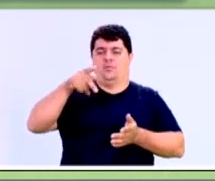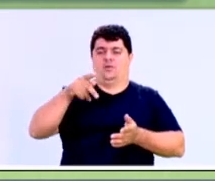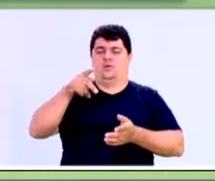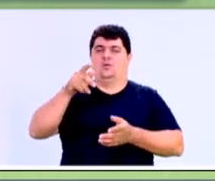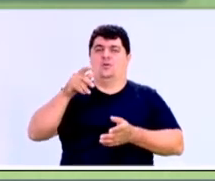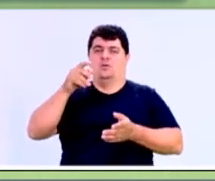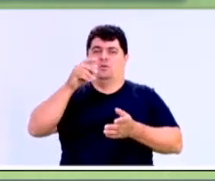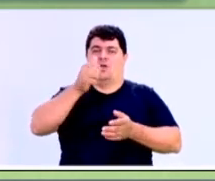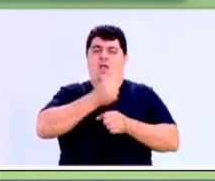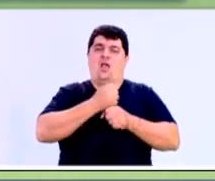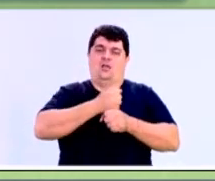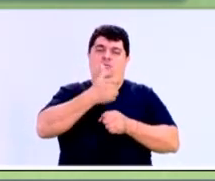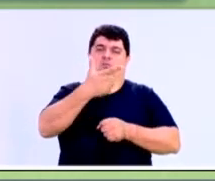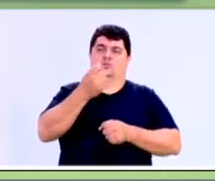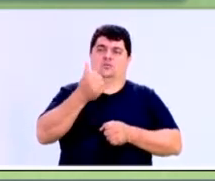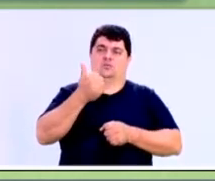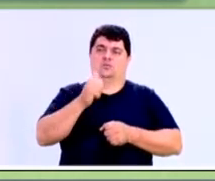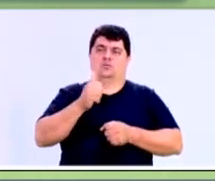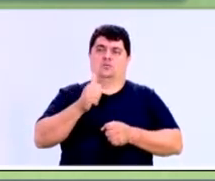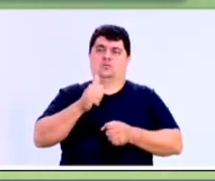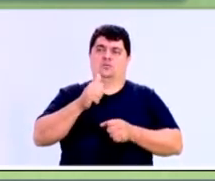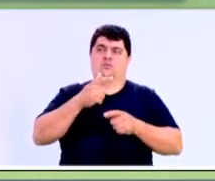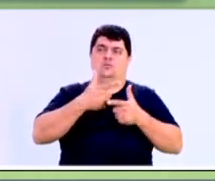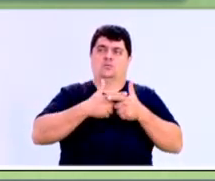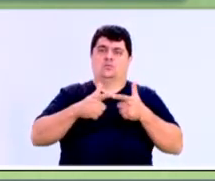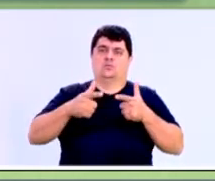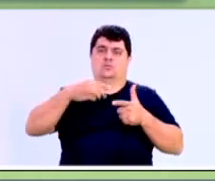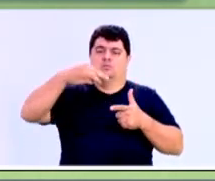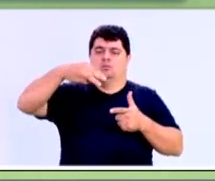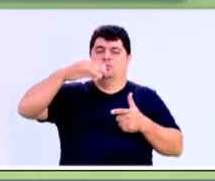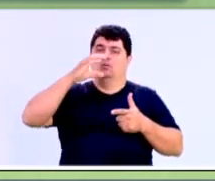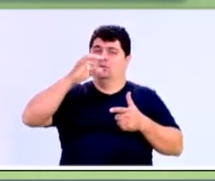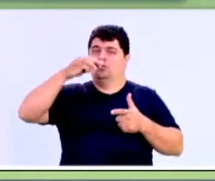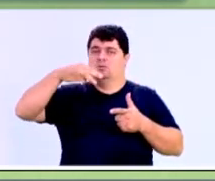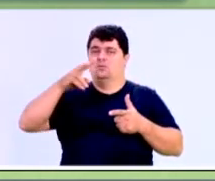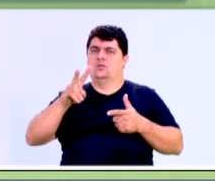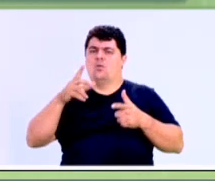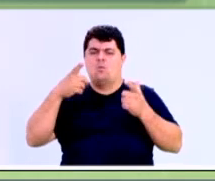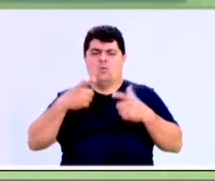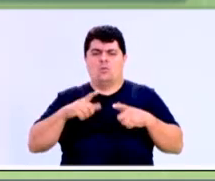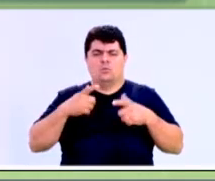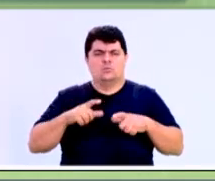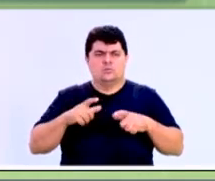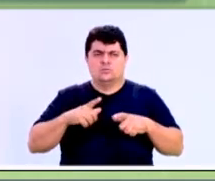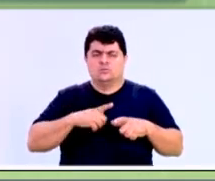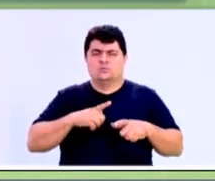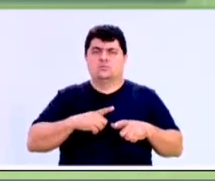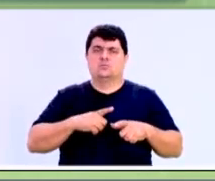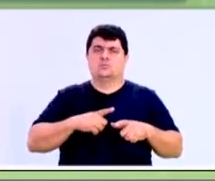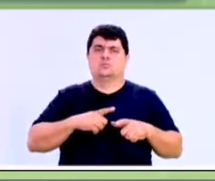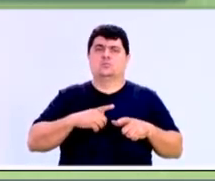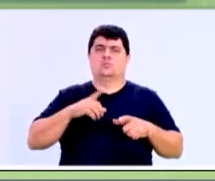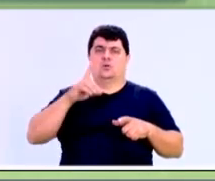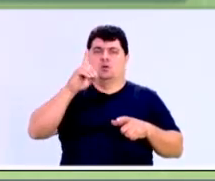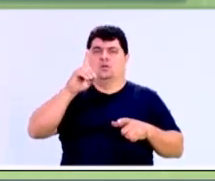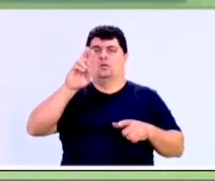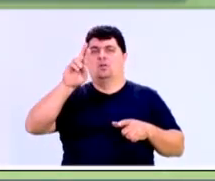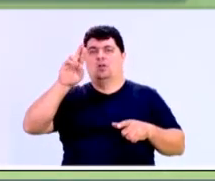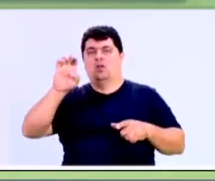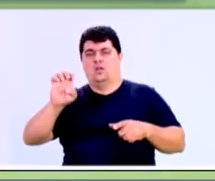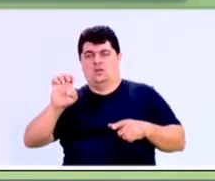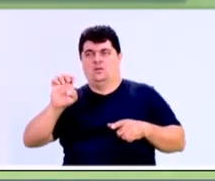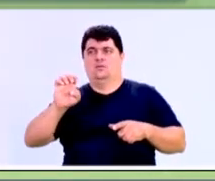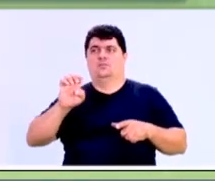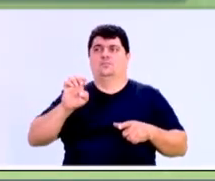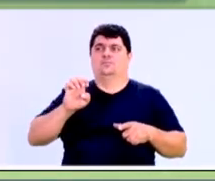de 2011, ok? Dividido pelo quê? Dividido pelo CMV. Onde é que eu pego essa informação? Na demonstração de